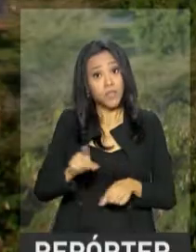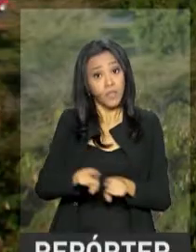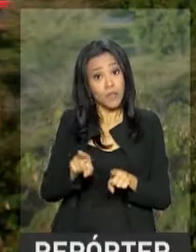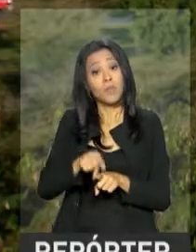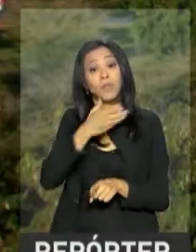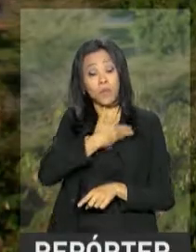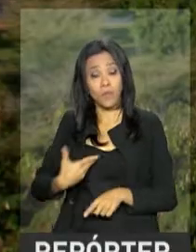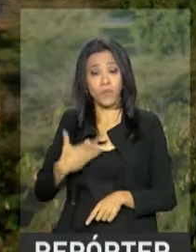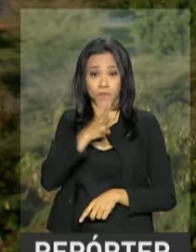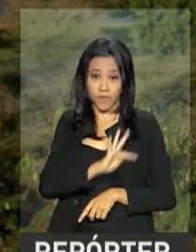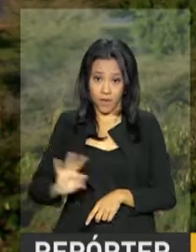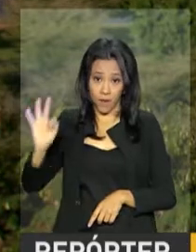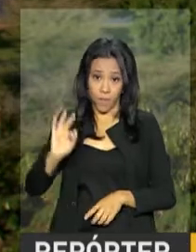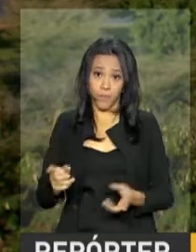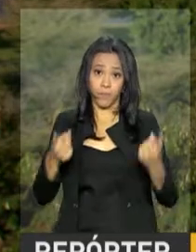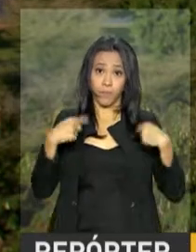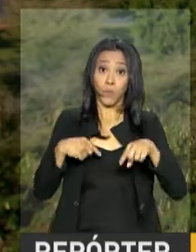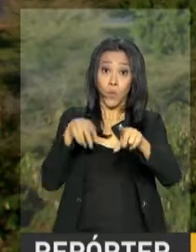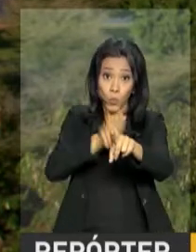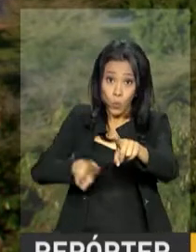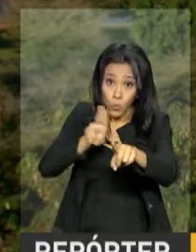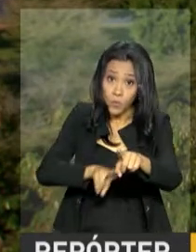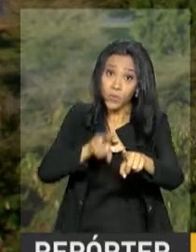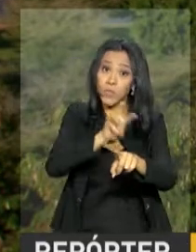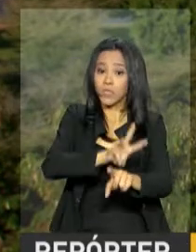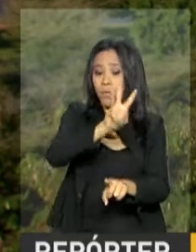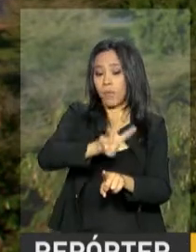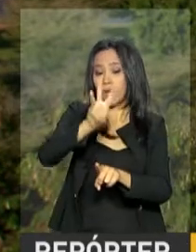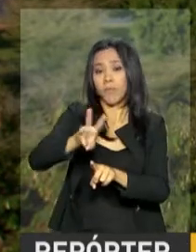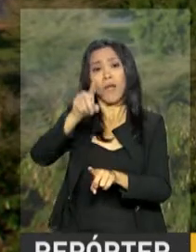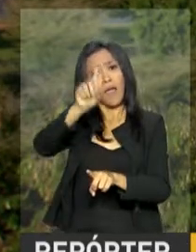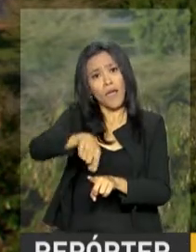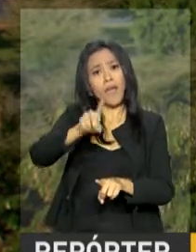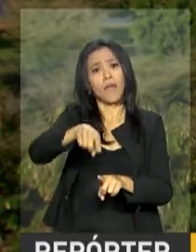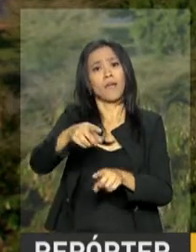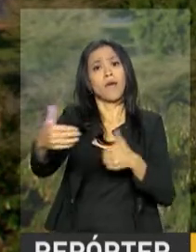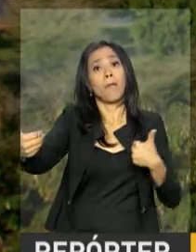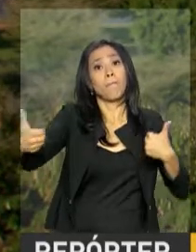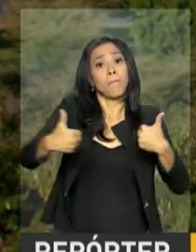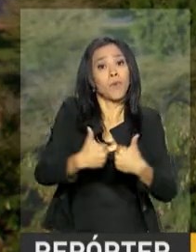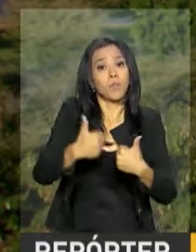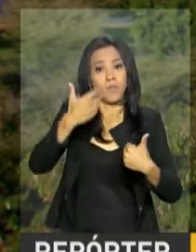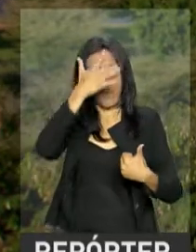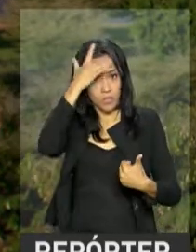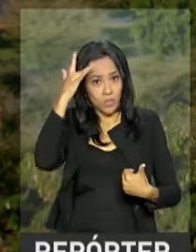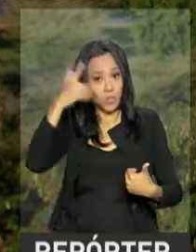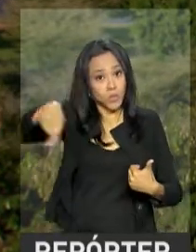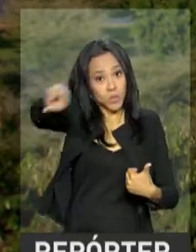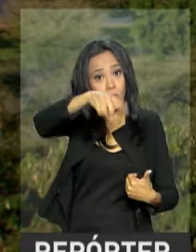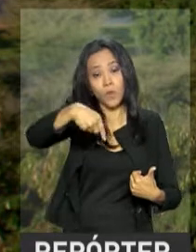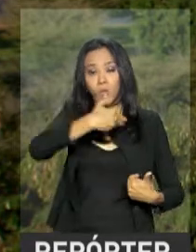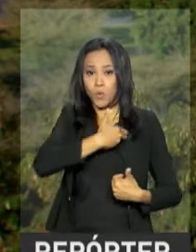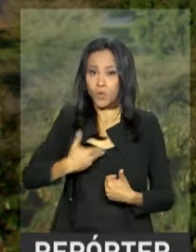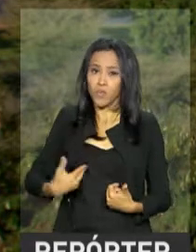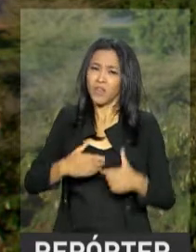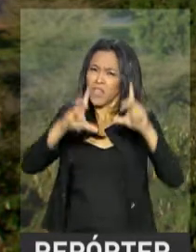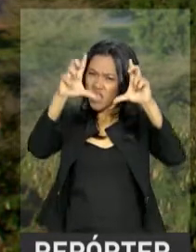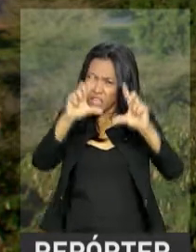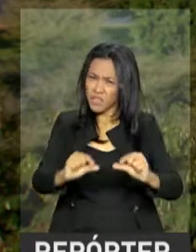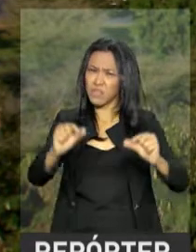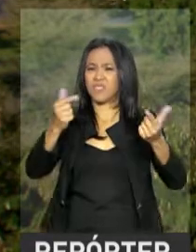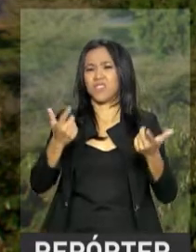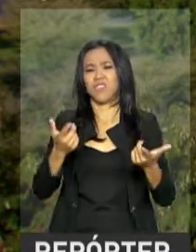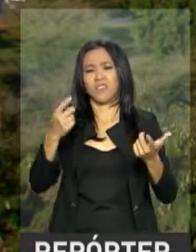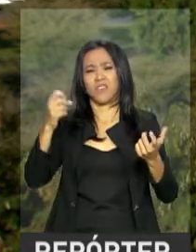o uso desses portais é apenas um primeiro passo para aproximar ainda mais o cidadão do governo e diminuir a burocracia com a